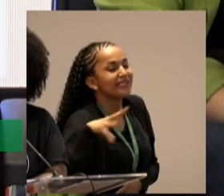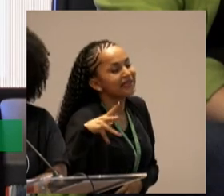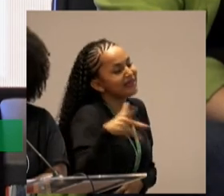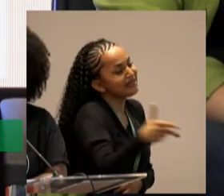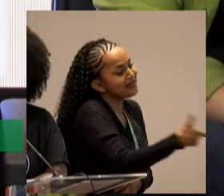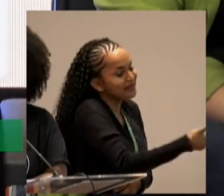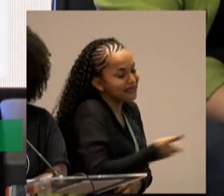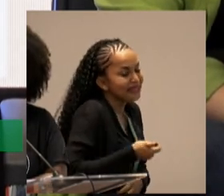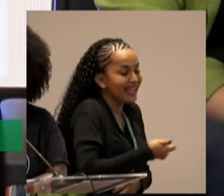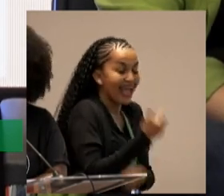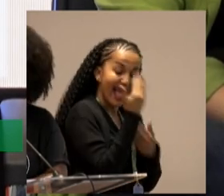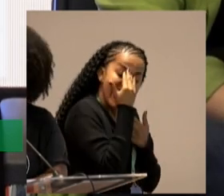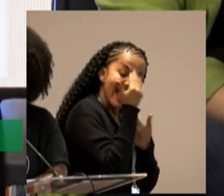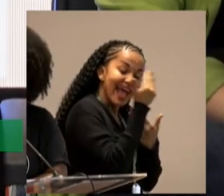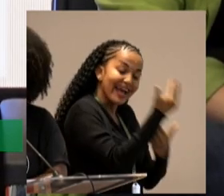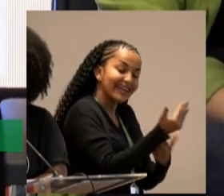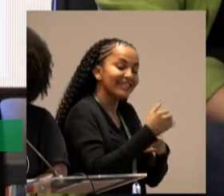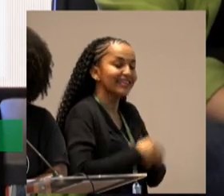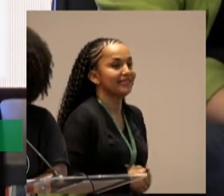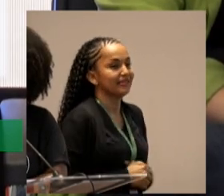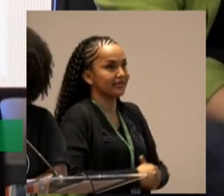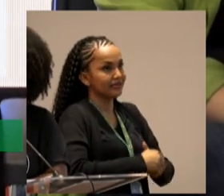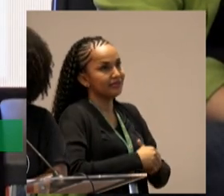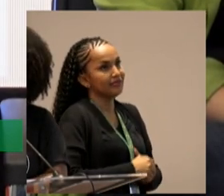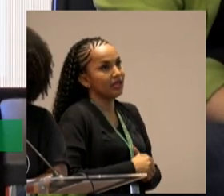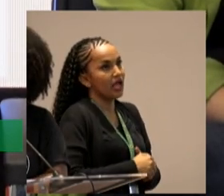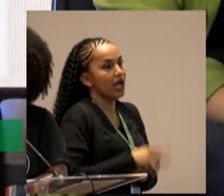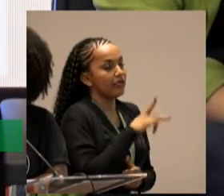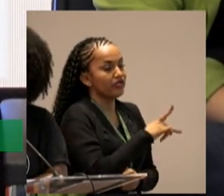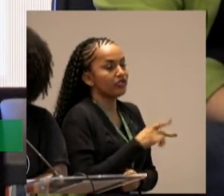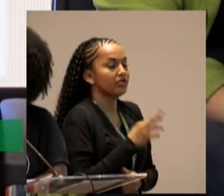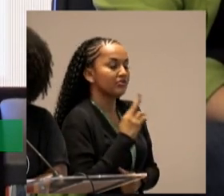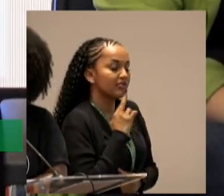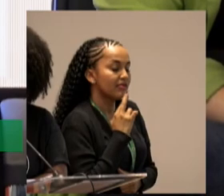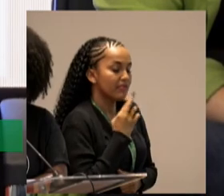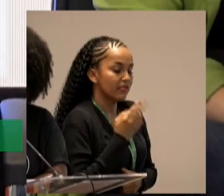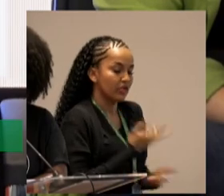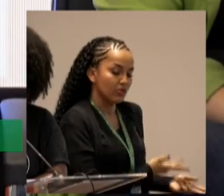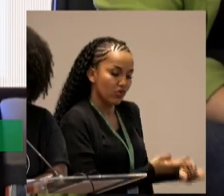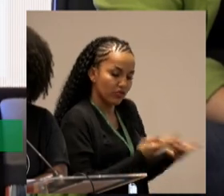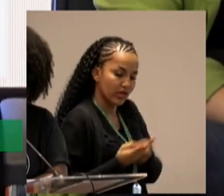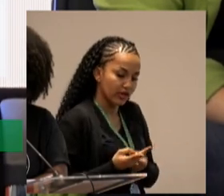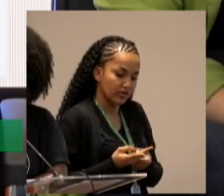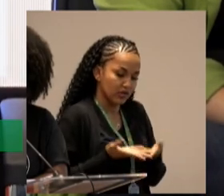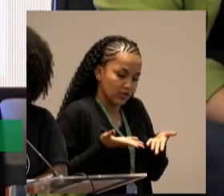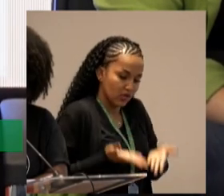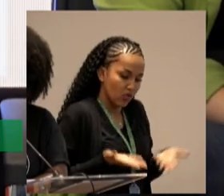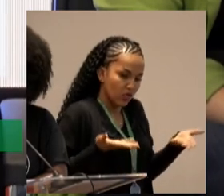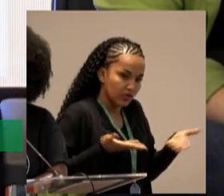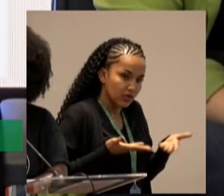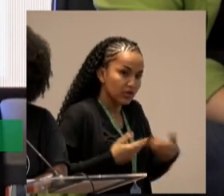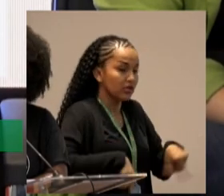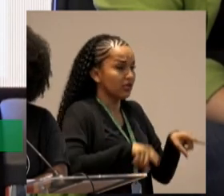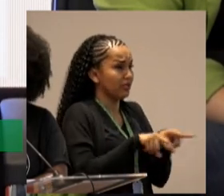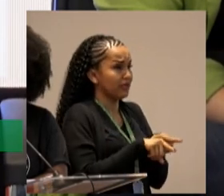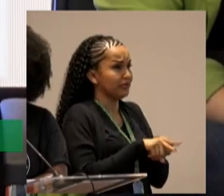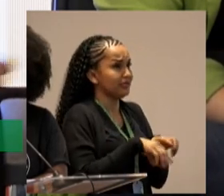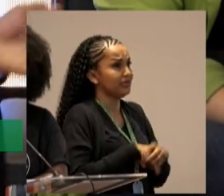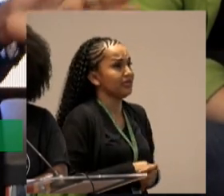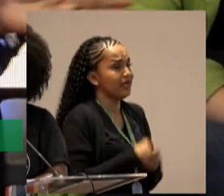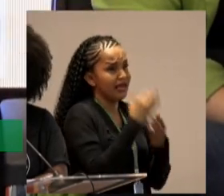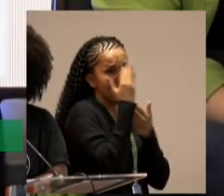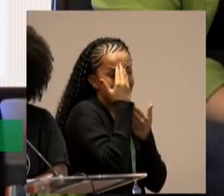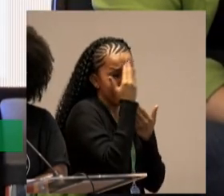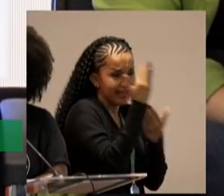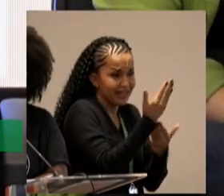todas. Agradecer à professora Sônia por ter me dado essa oportunidade de estar aqui hoje. E